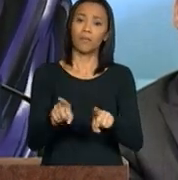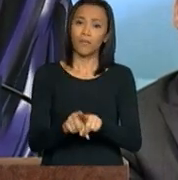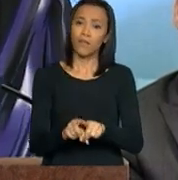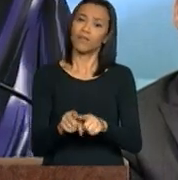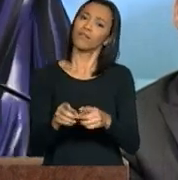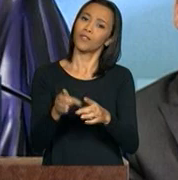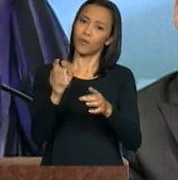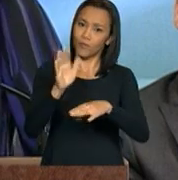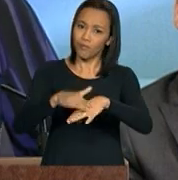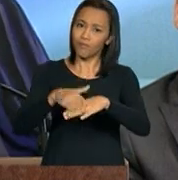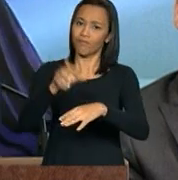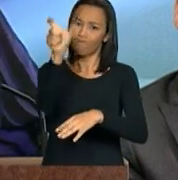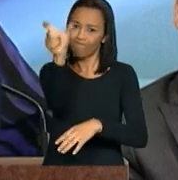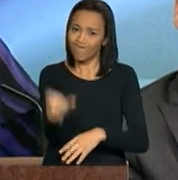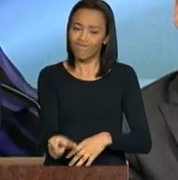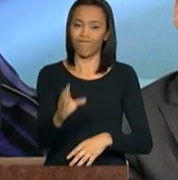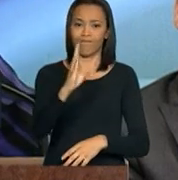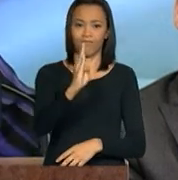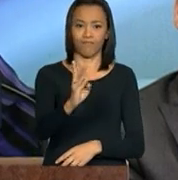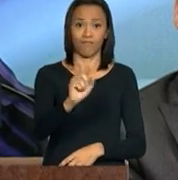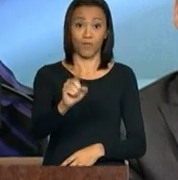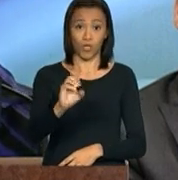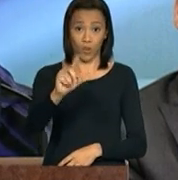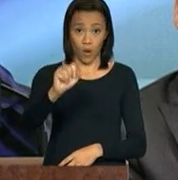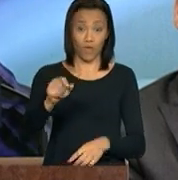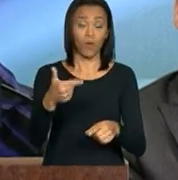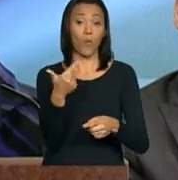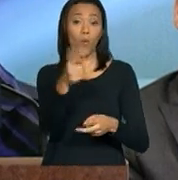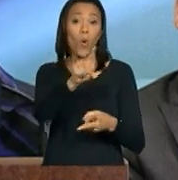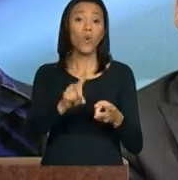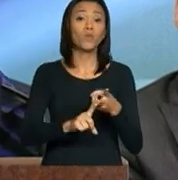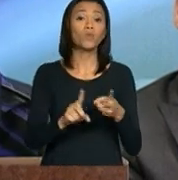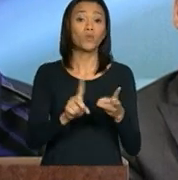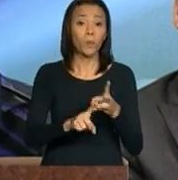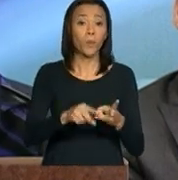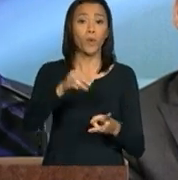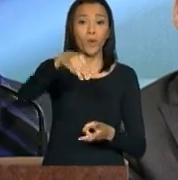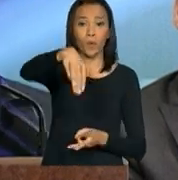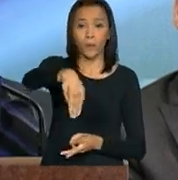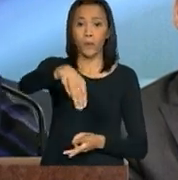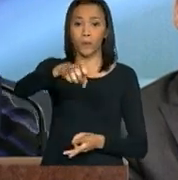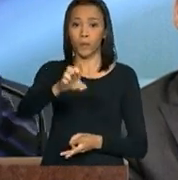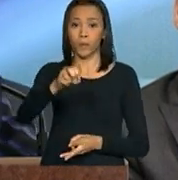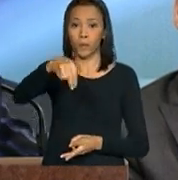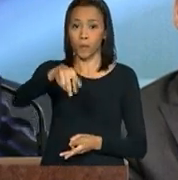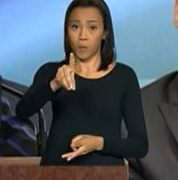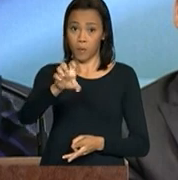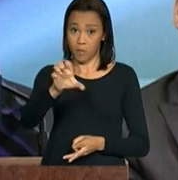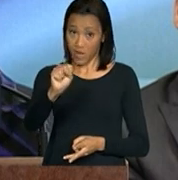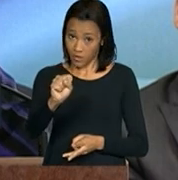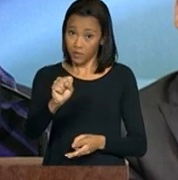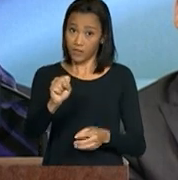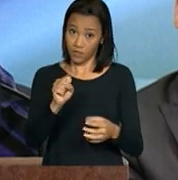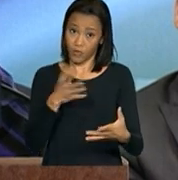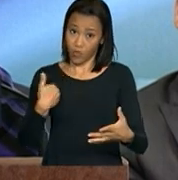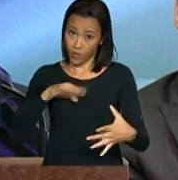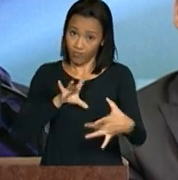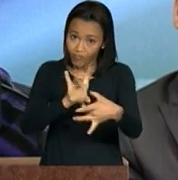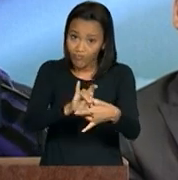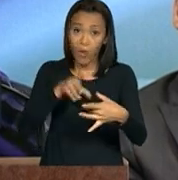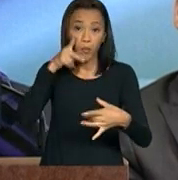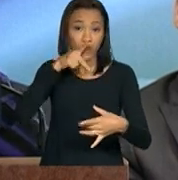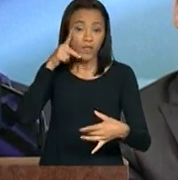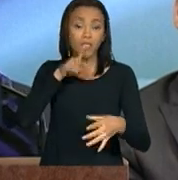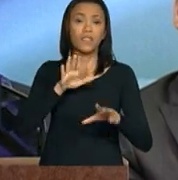Brisola com Mendes Ribeiro a minha ligação além de política tem